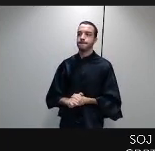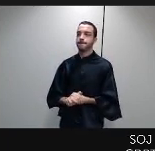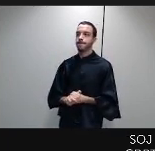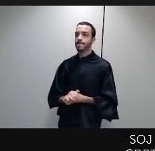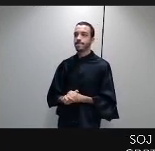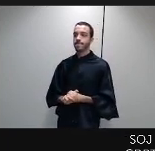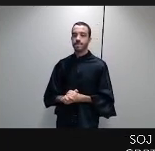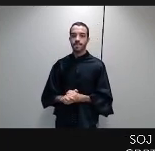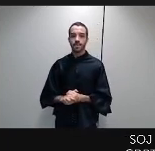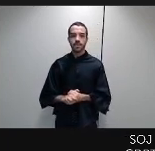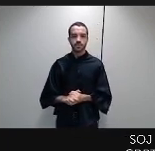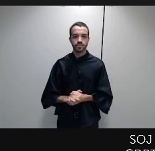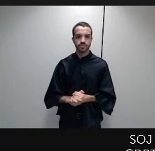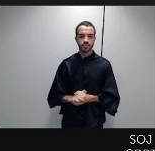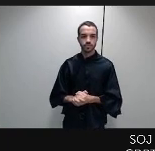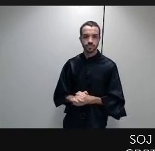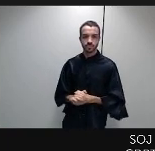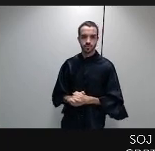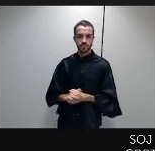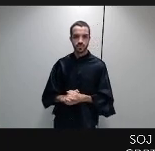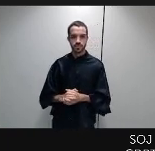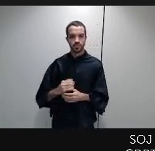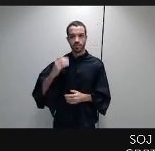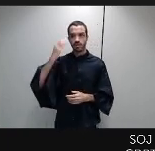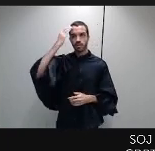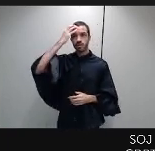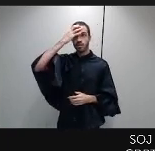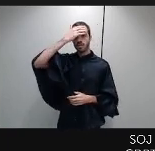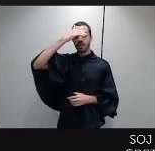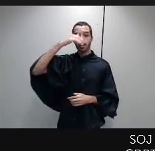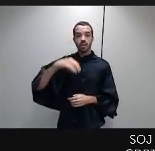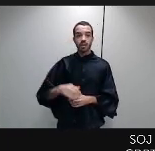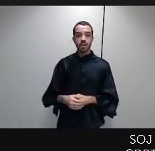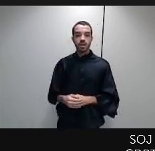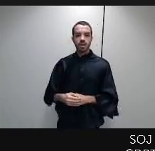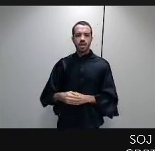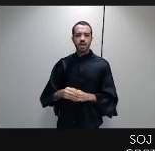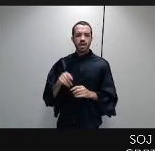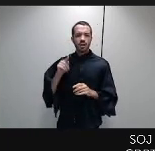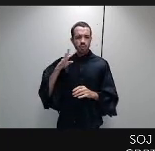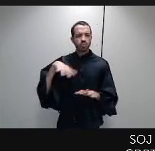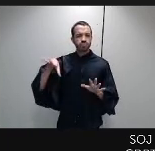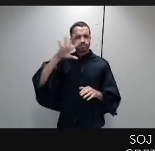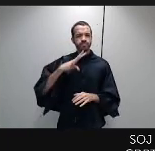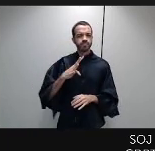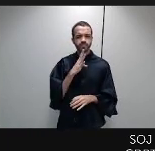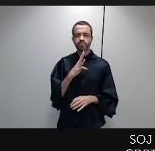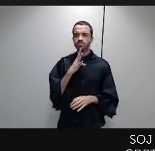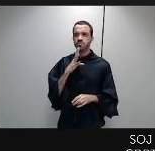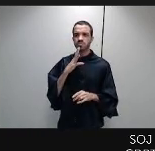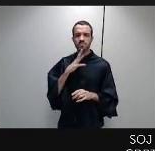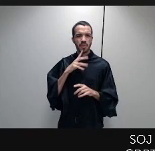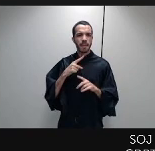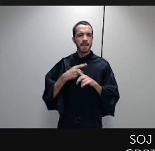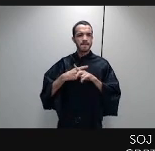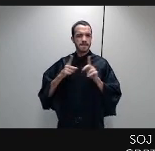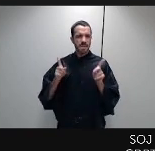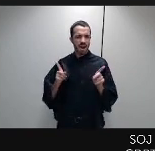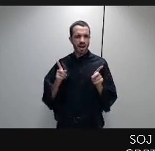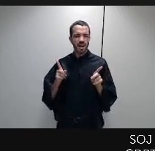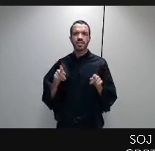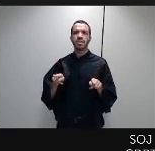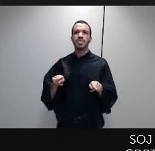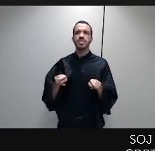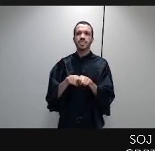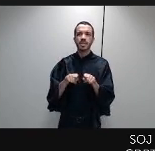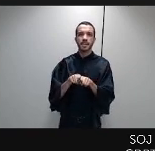Oi amiga está por esse caso é um caso bem conhecido não só pela 1ª turma como também pela grande colegiado é o